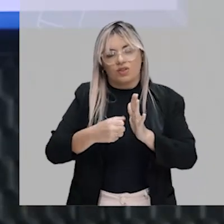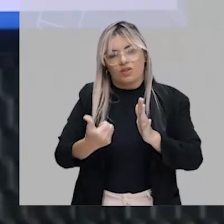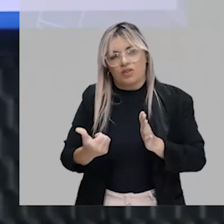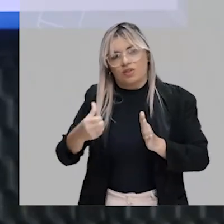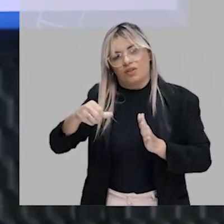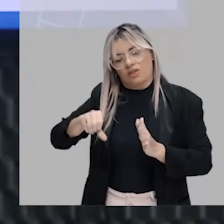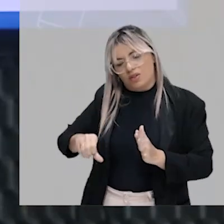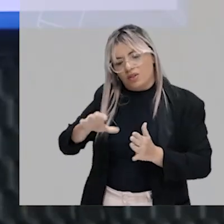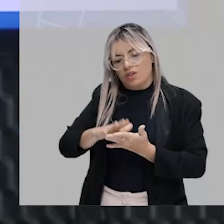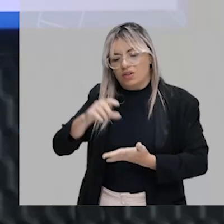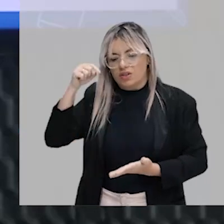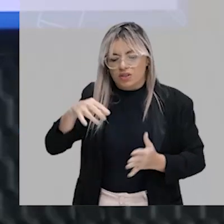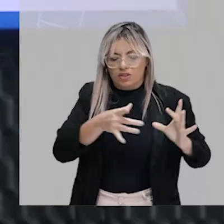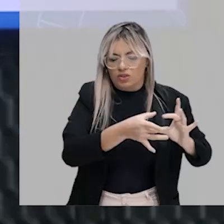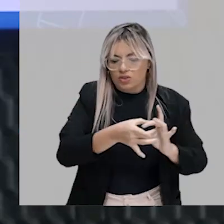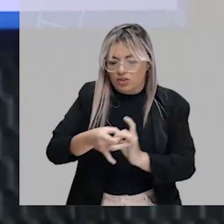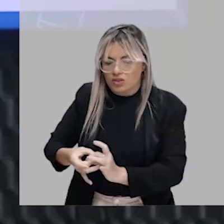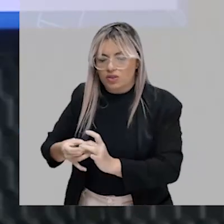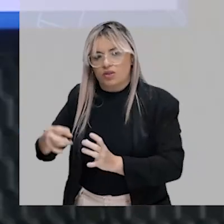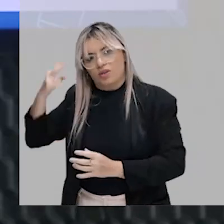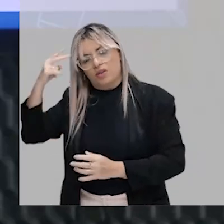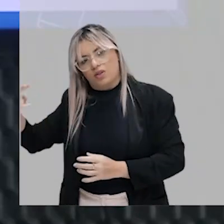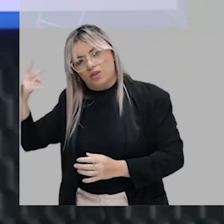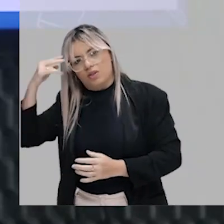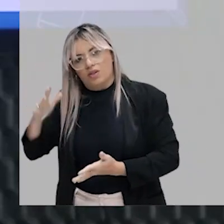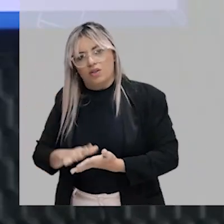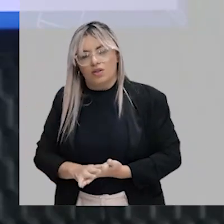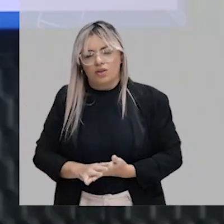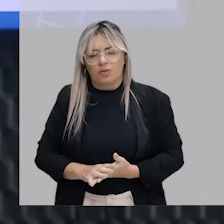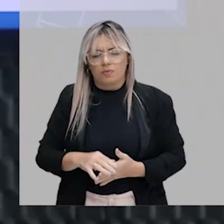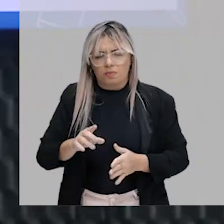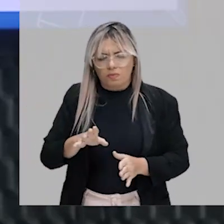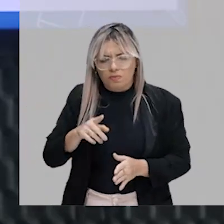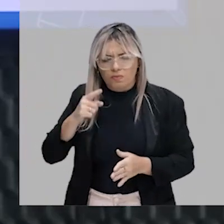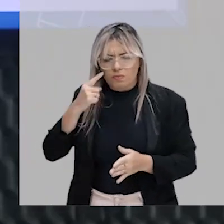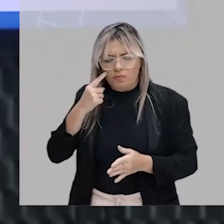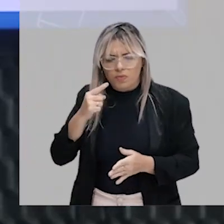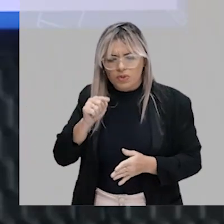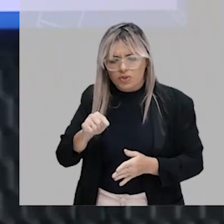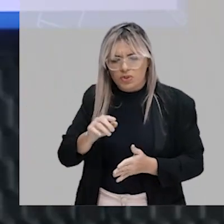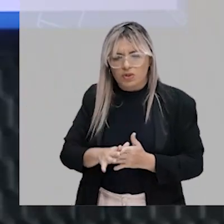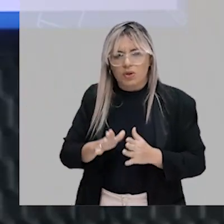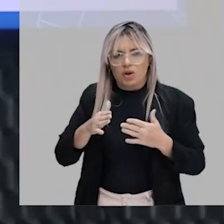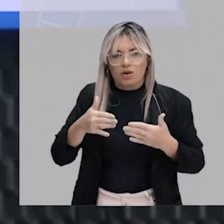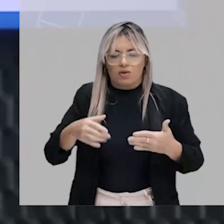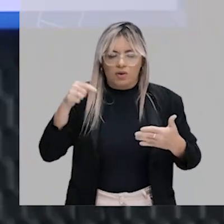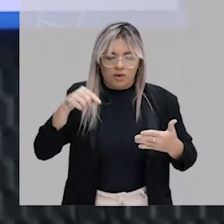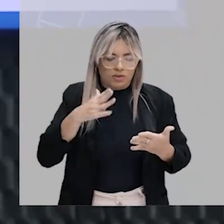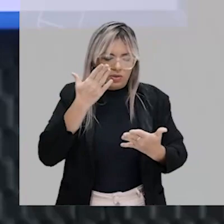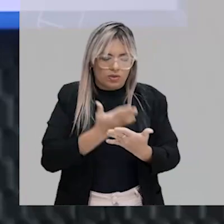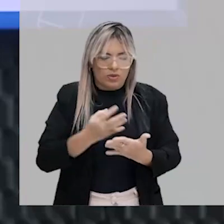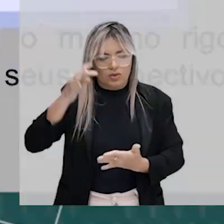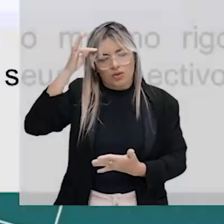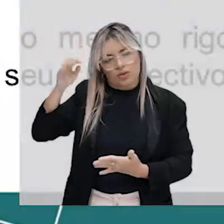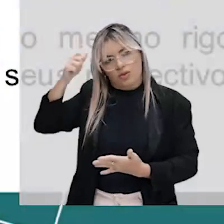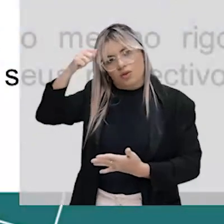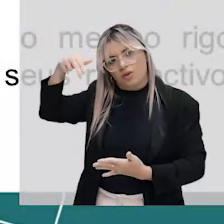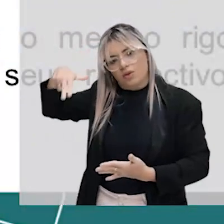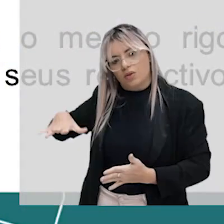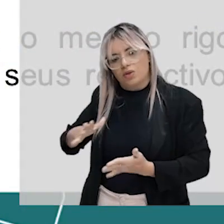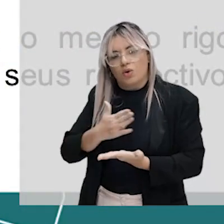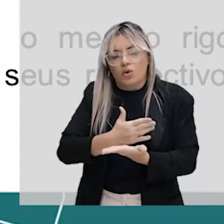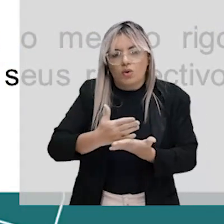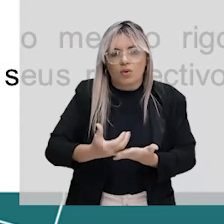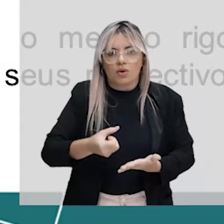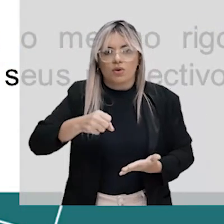novos fenômenos sociais que acontecem, é que vai chamar a atenção do Auguste Comte ali no começo do século XIX.